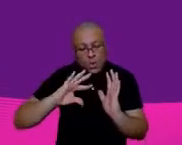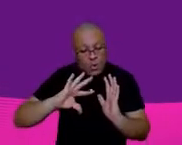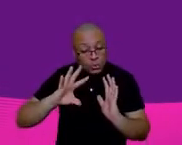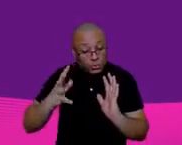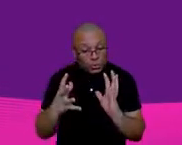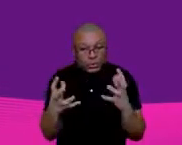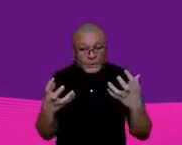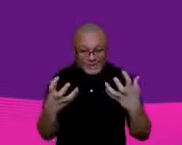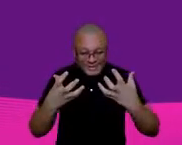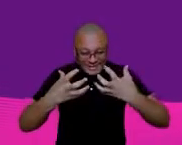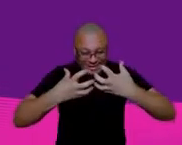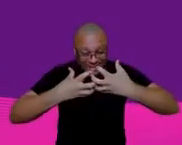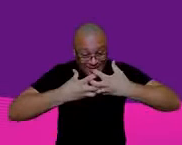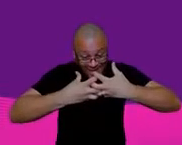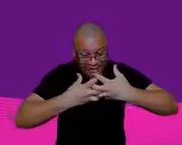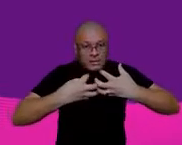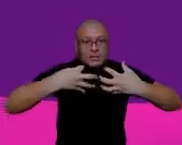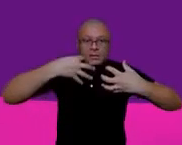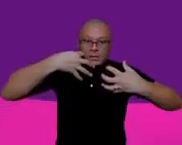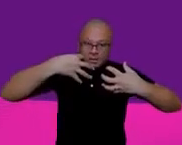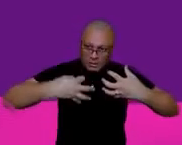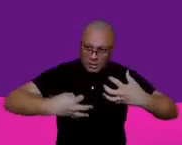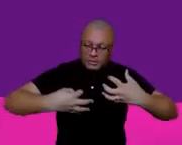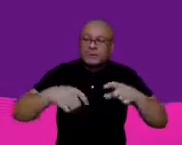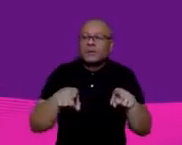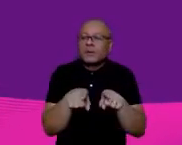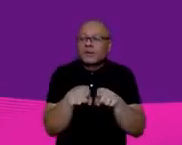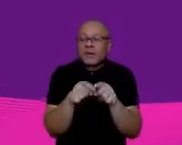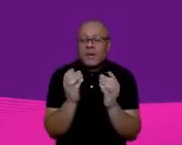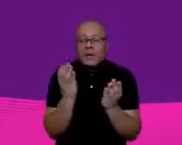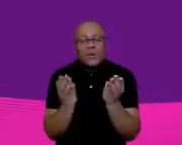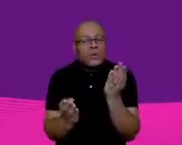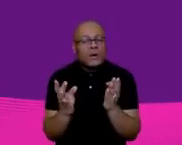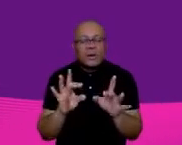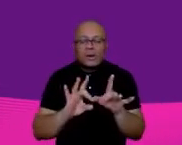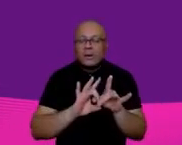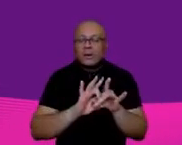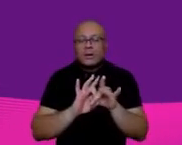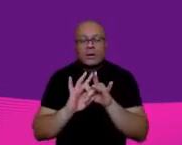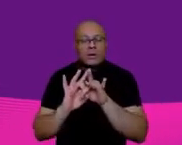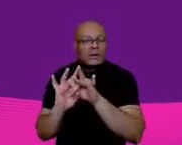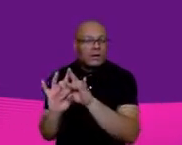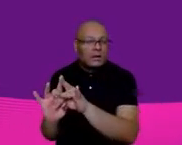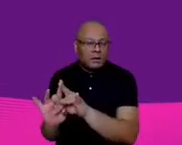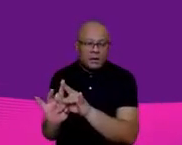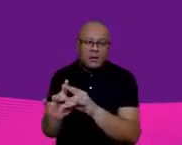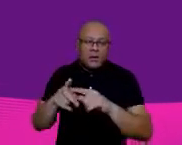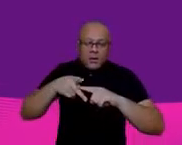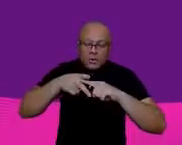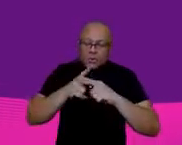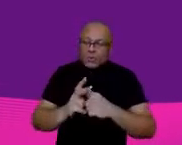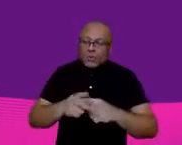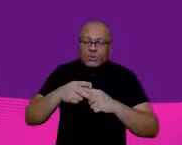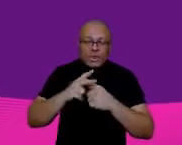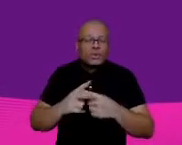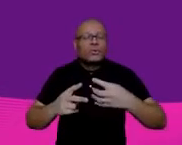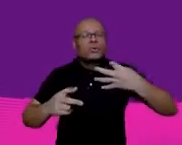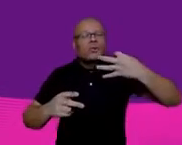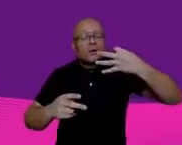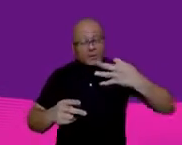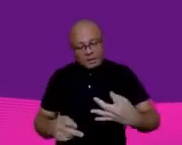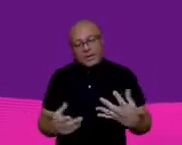estrutura do paciente, fazendo um equilíbrio ligamentar, fazendo os ajustes adequados e, finalmente, a